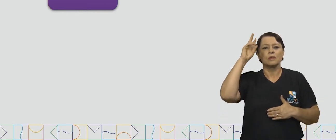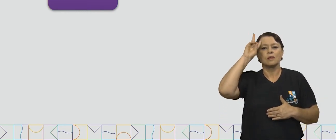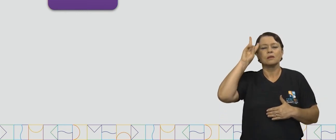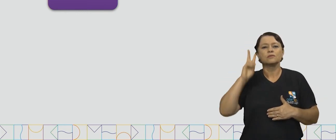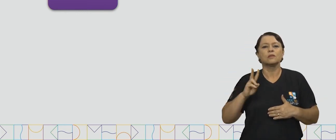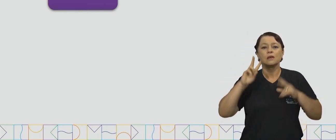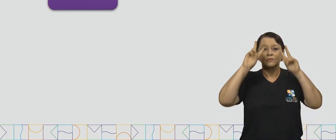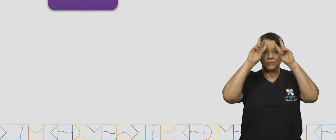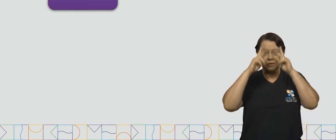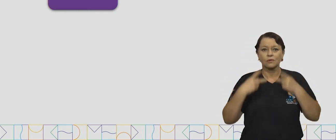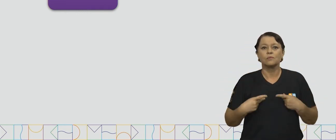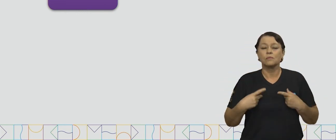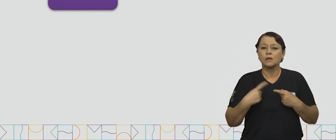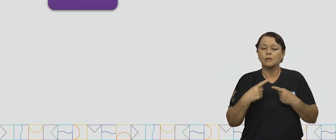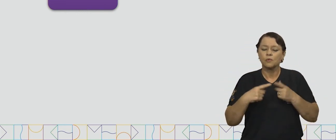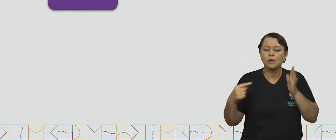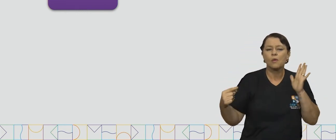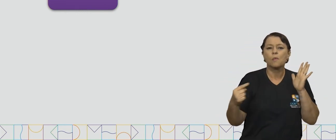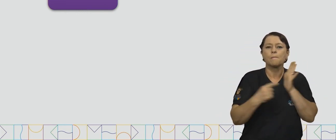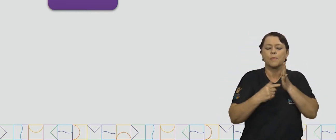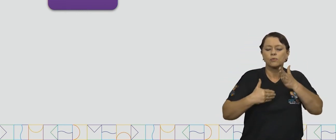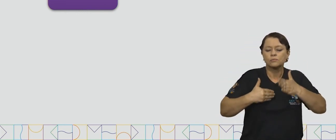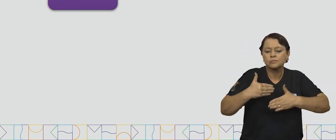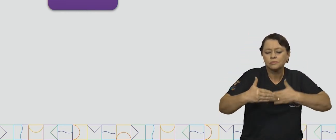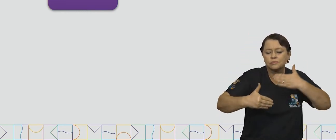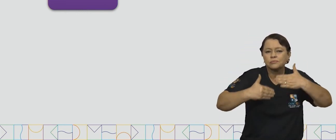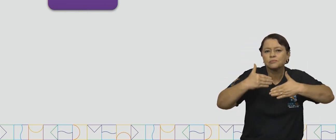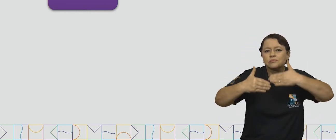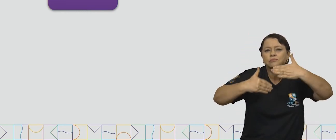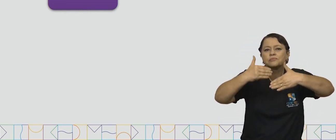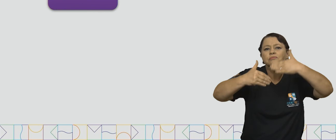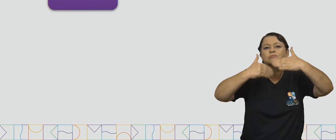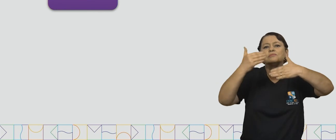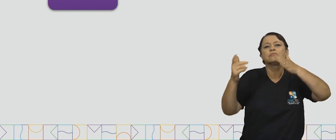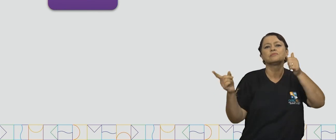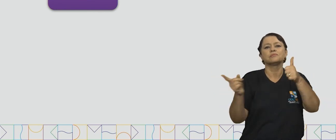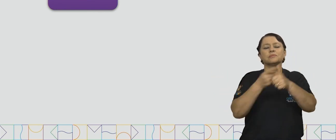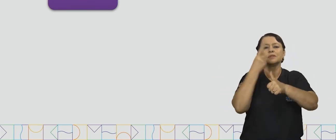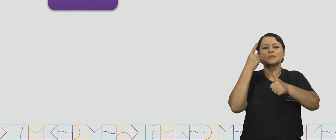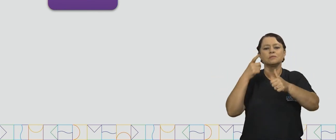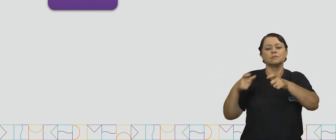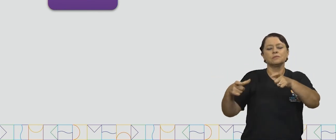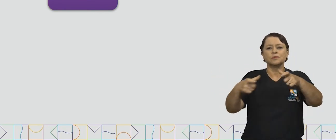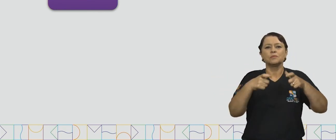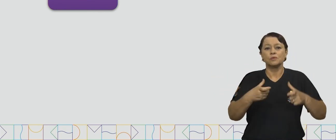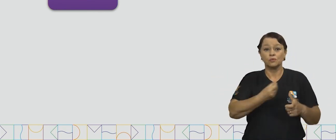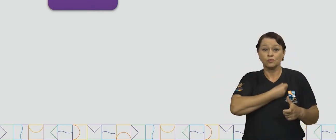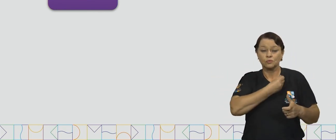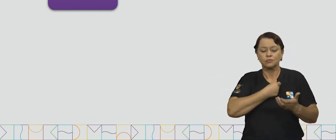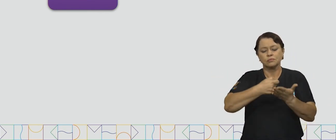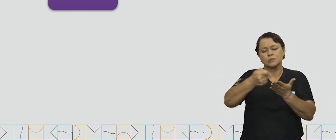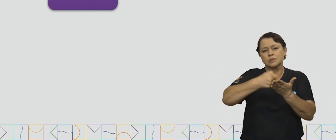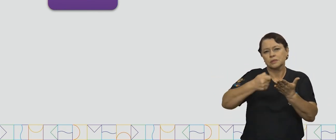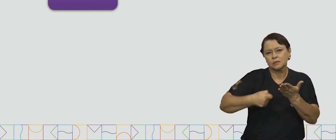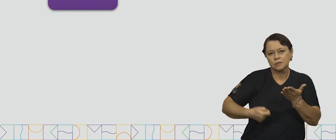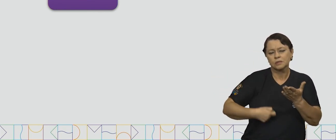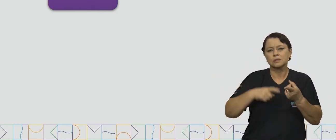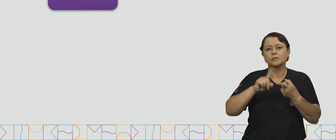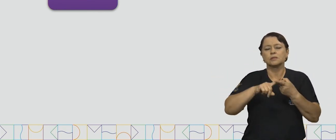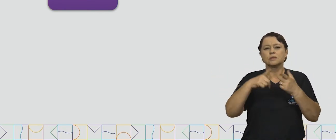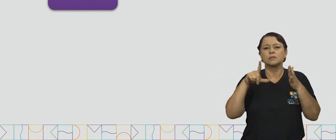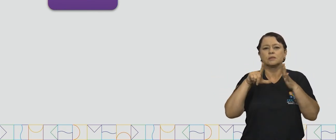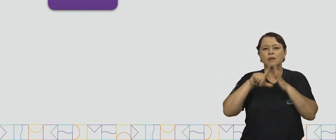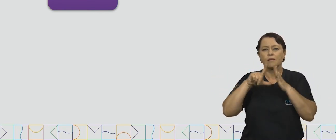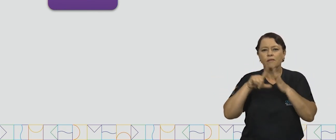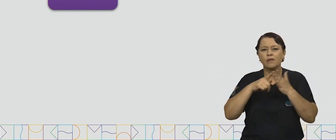humana. Foi o ponto de partida para o desenvolvimento das primeiras civilizações, da escrita, dos sistemas de